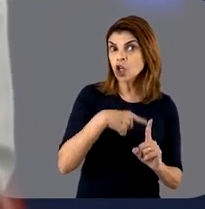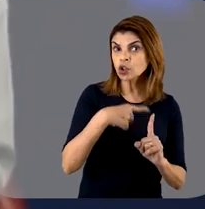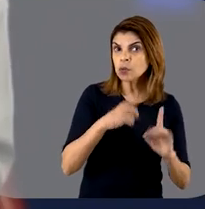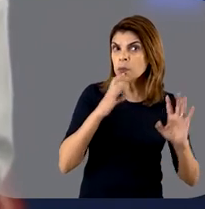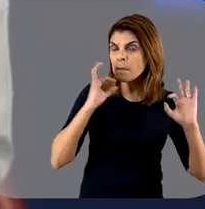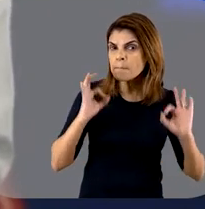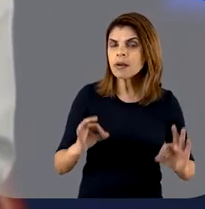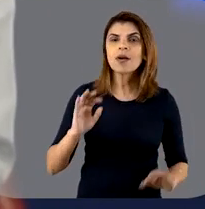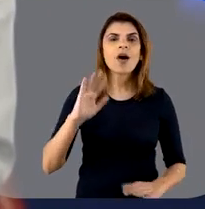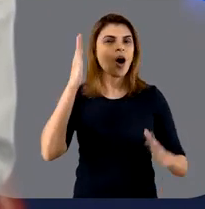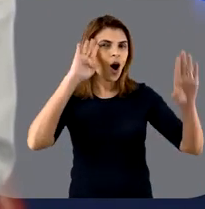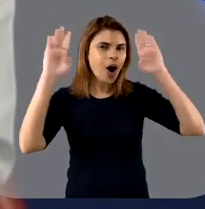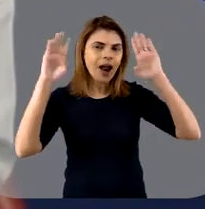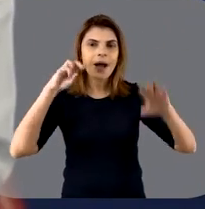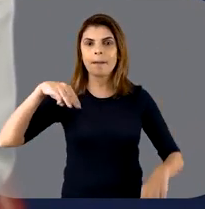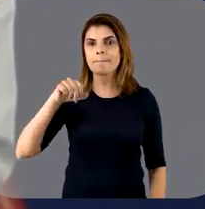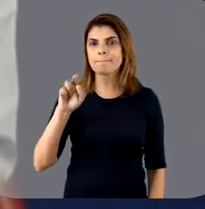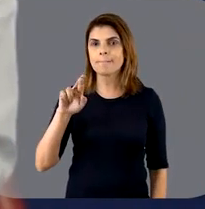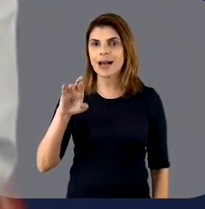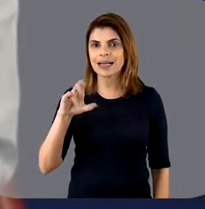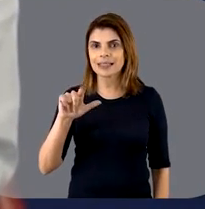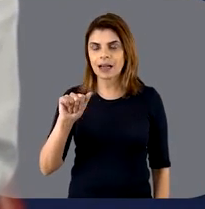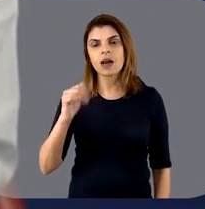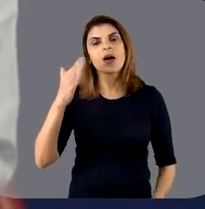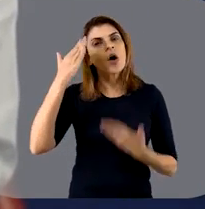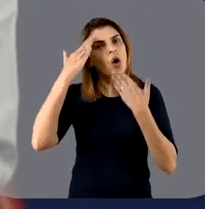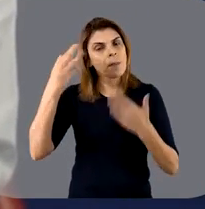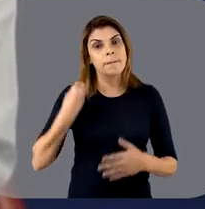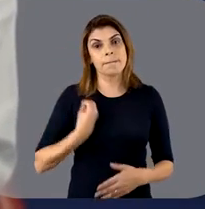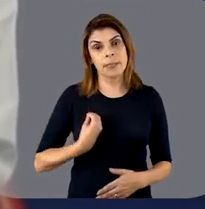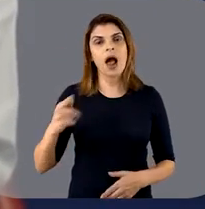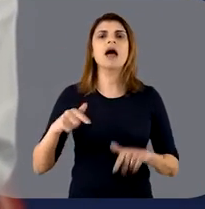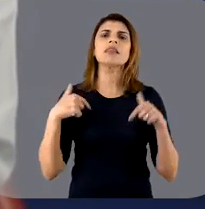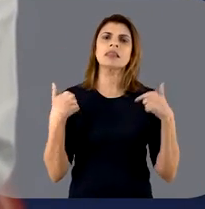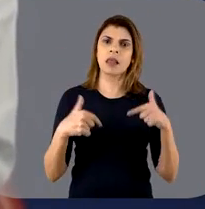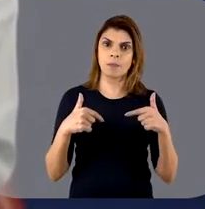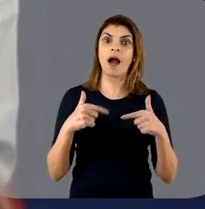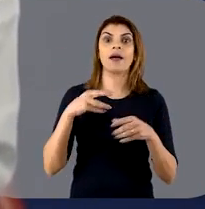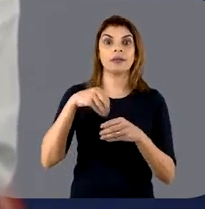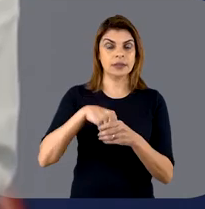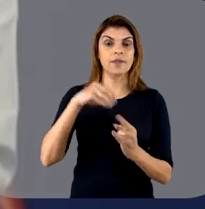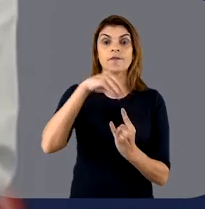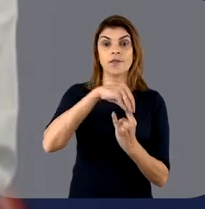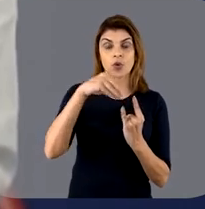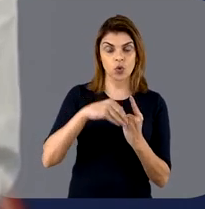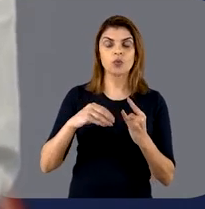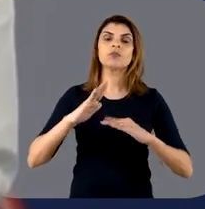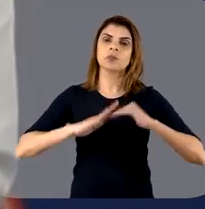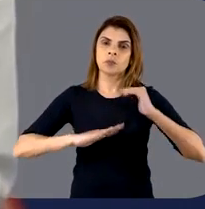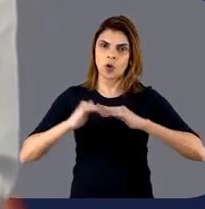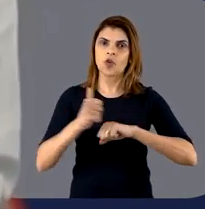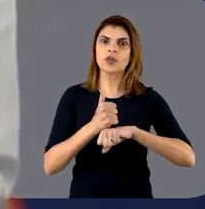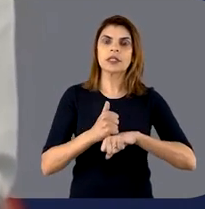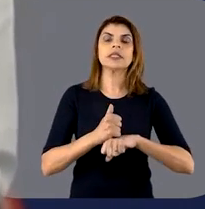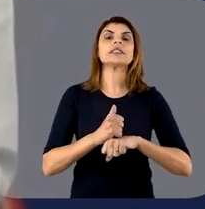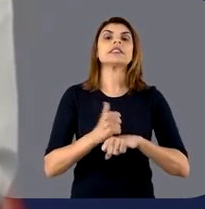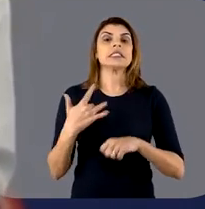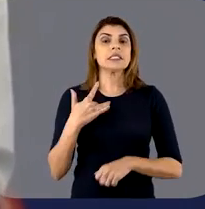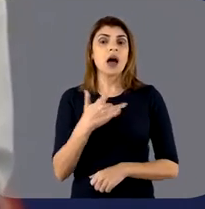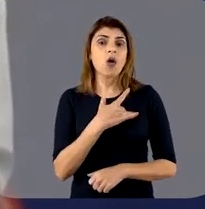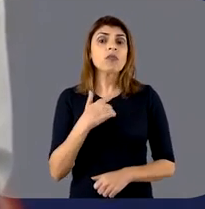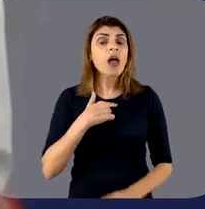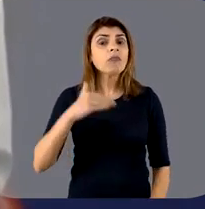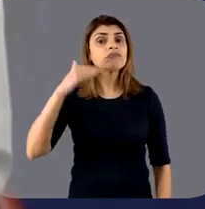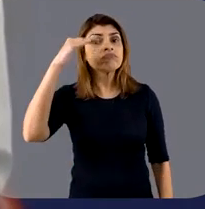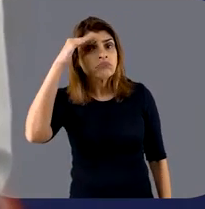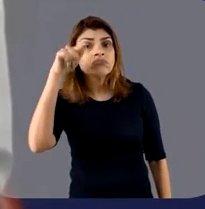Olá, Marcela, obrigada aí pela sua participação. Ela diz que trabalha aqui na Fiocruz, que é profissional de saúde e gostaria de ouvir